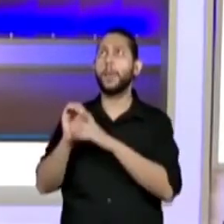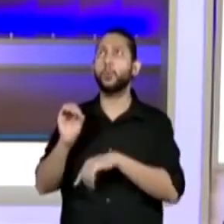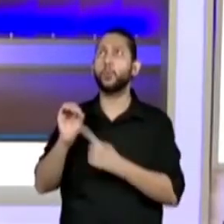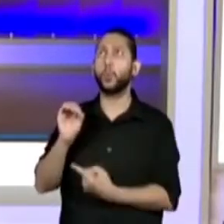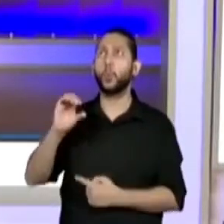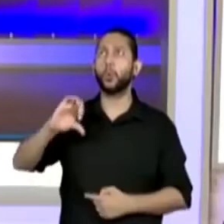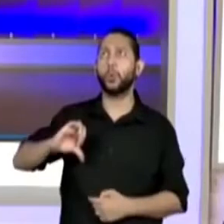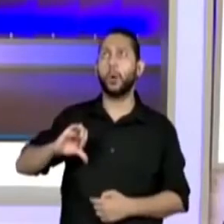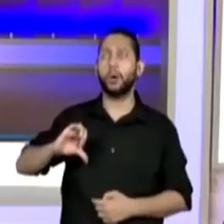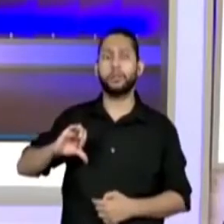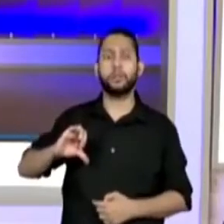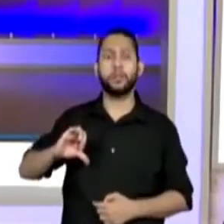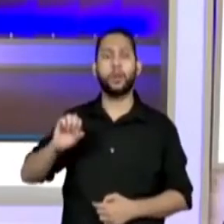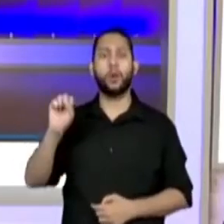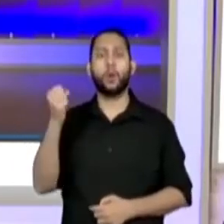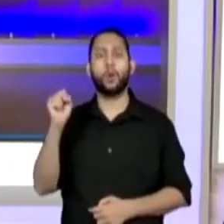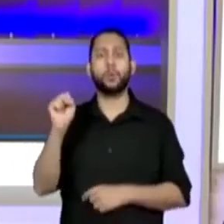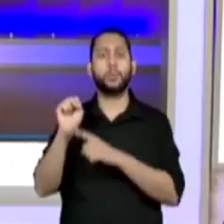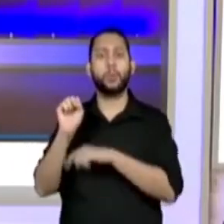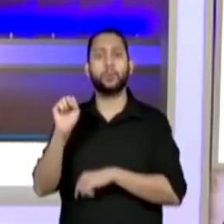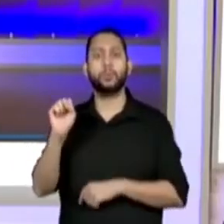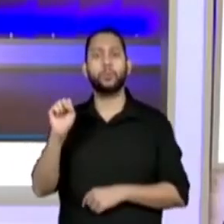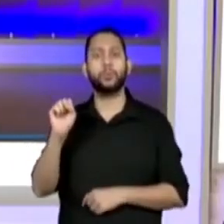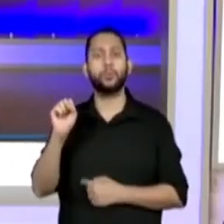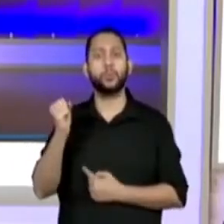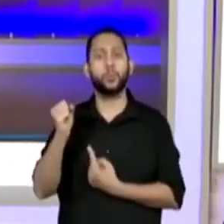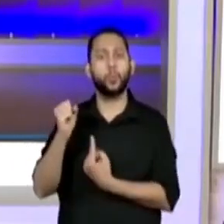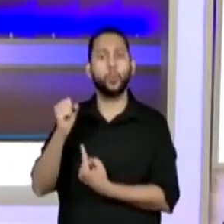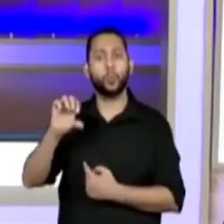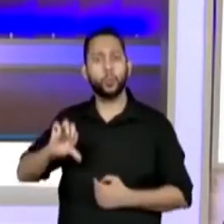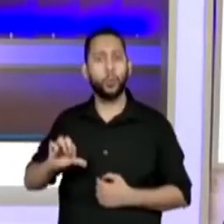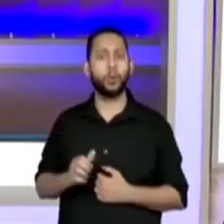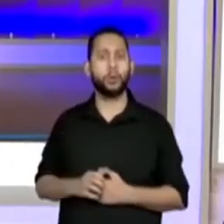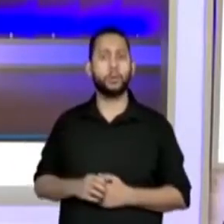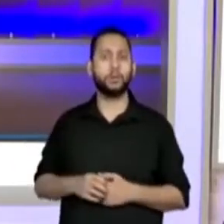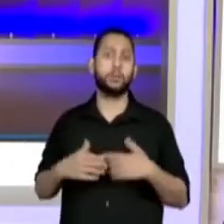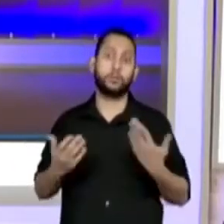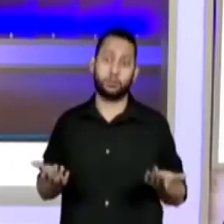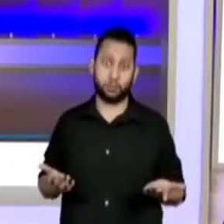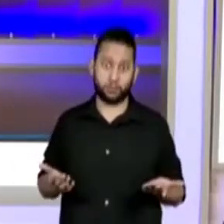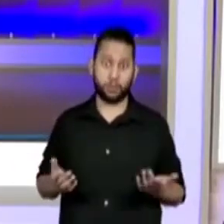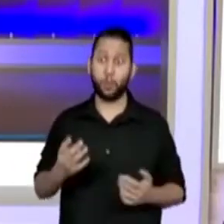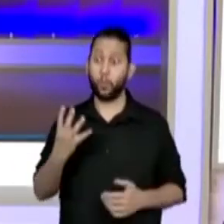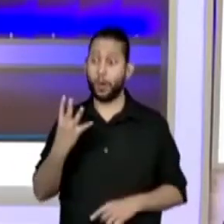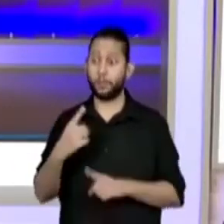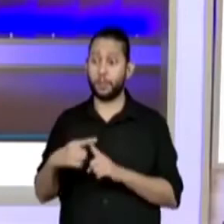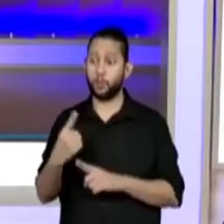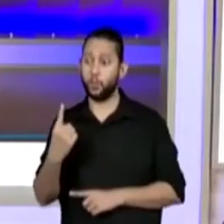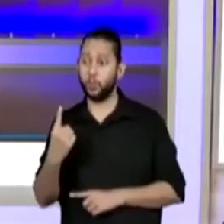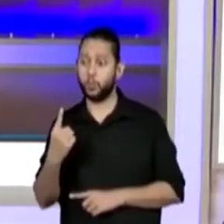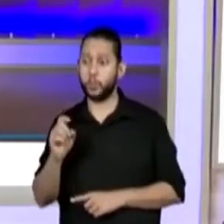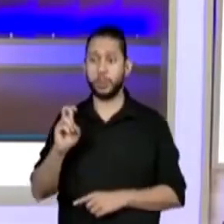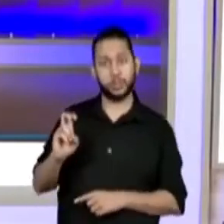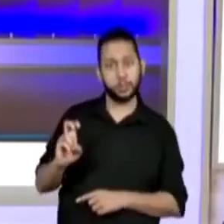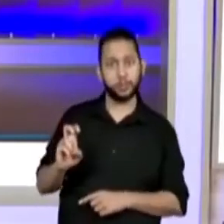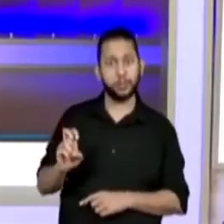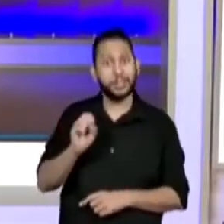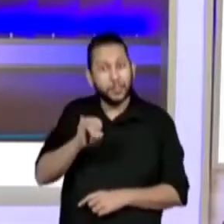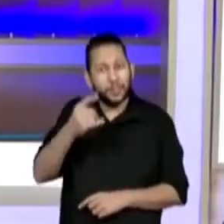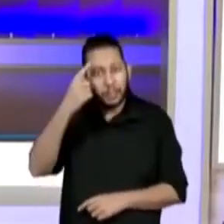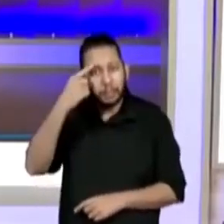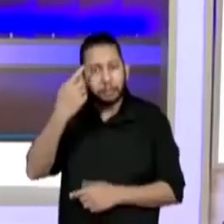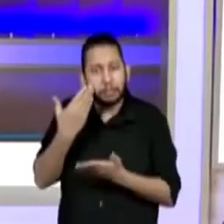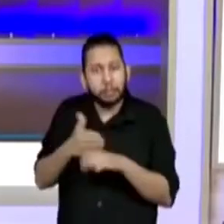mesma coisa que oito mais um 9 10 - 554 mais 15 tá bem quanto mais você vai